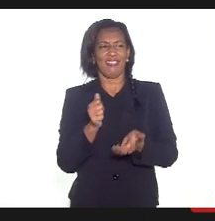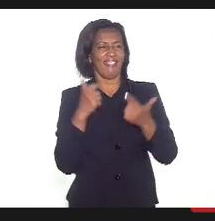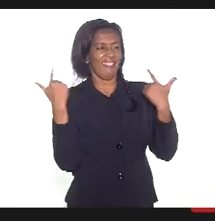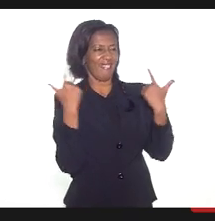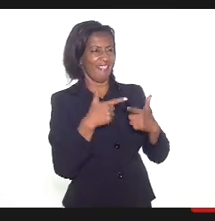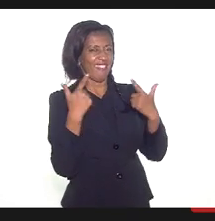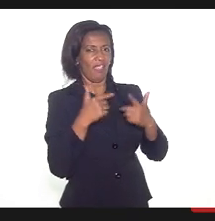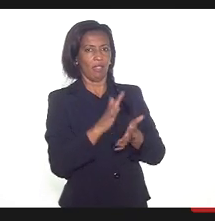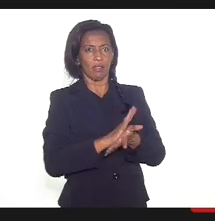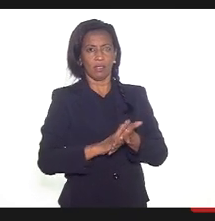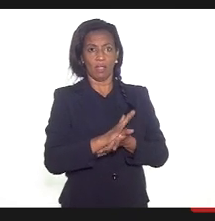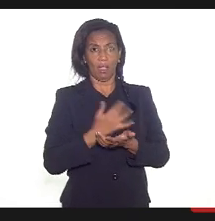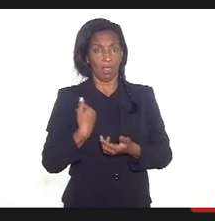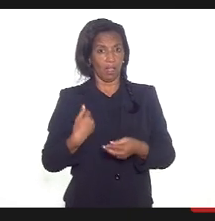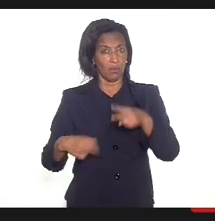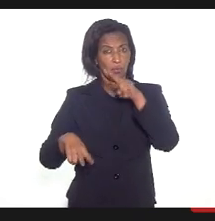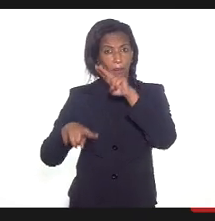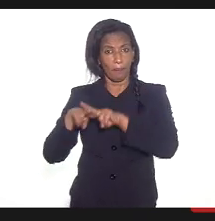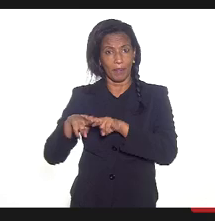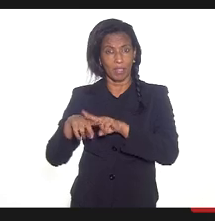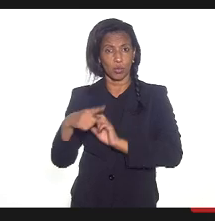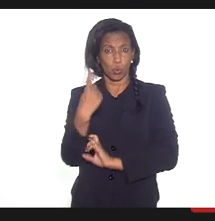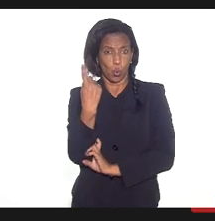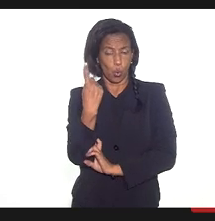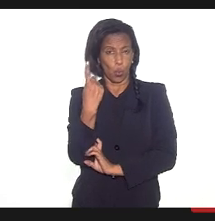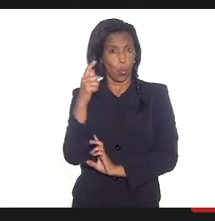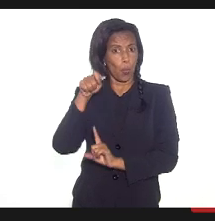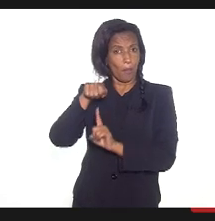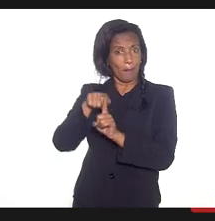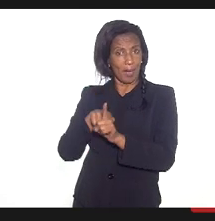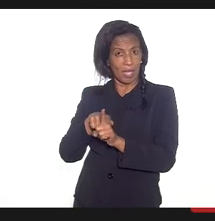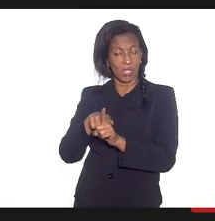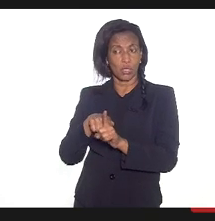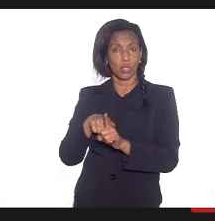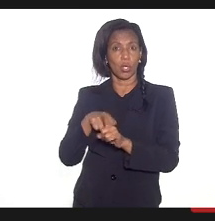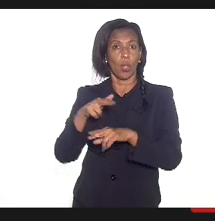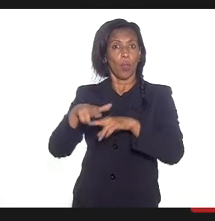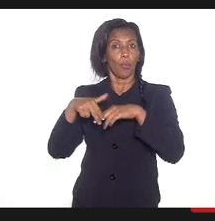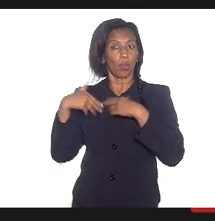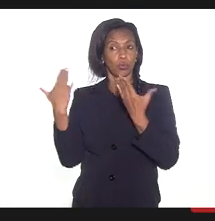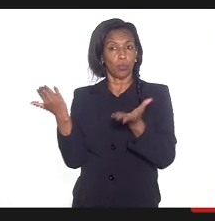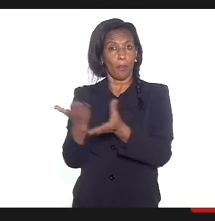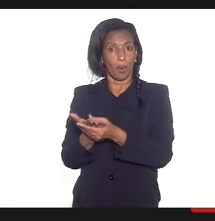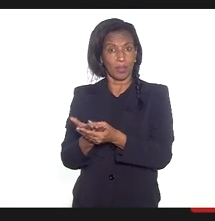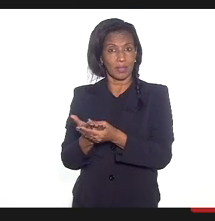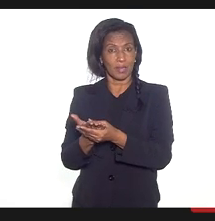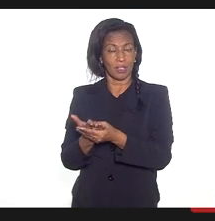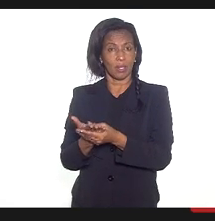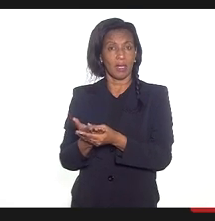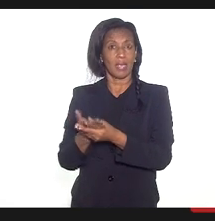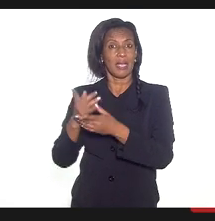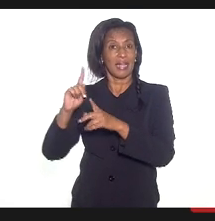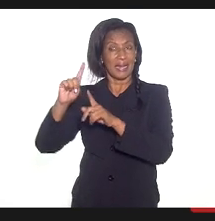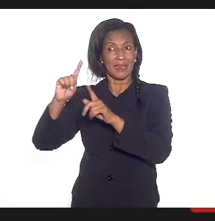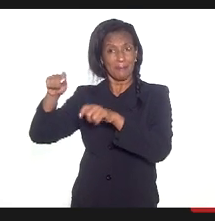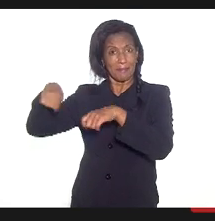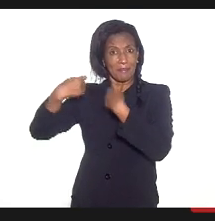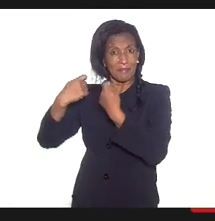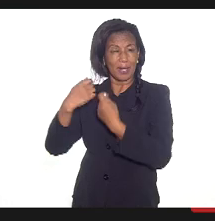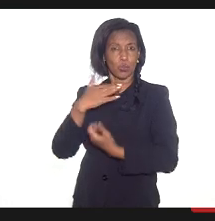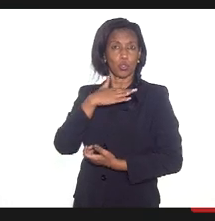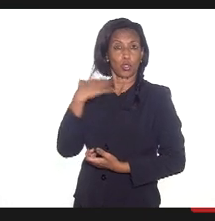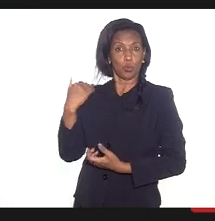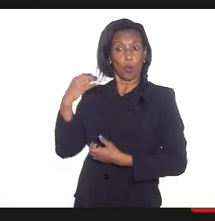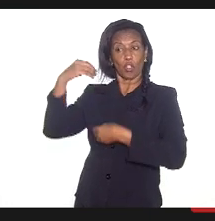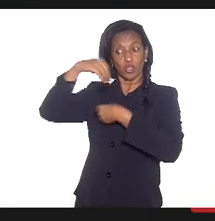Que, na verdade, ele ficou preso um mês por coação no curso do processo, que ele tentou, ele me ameaçou de morte dentro do corredor do juizado de